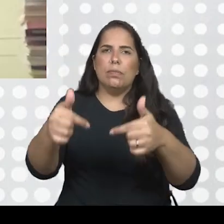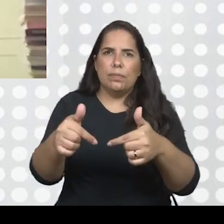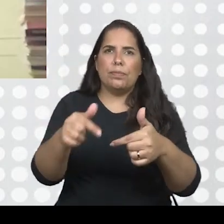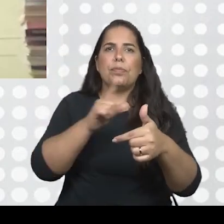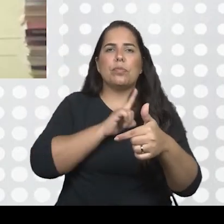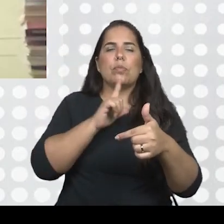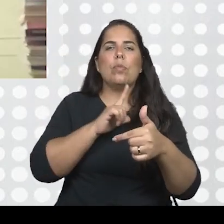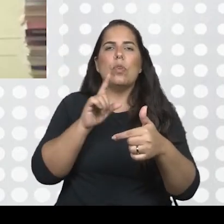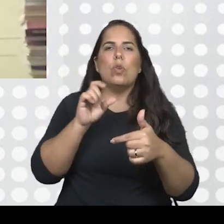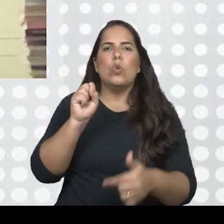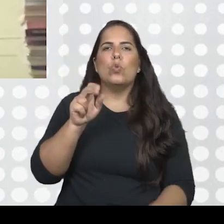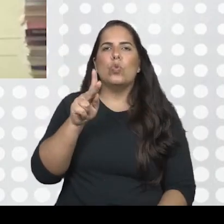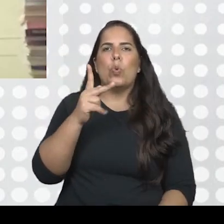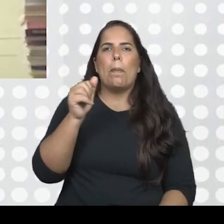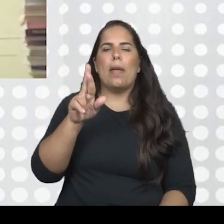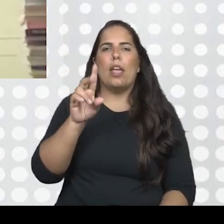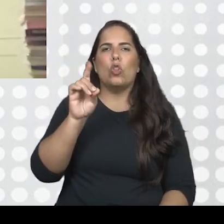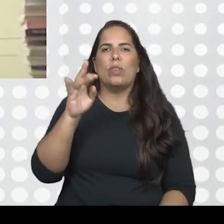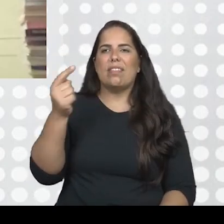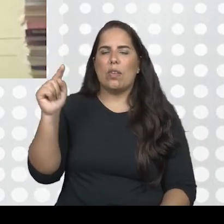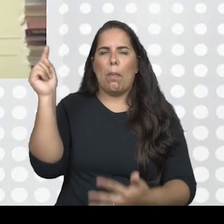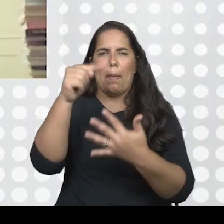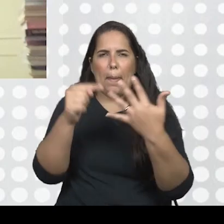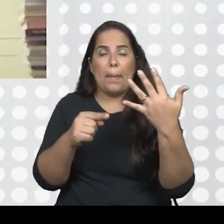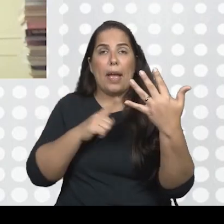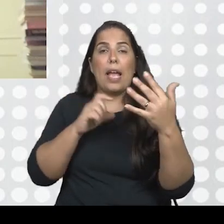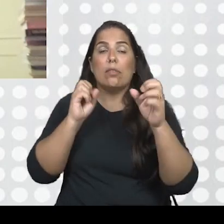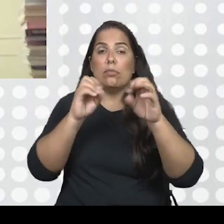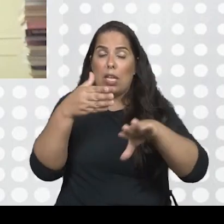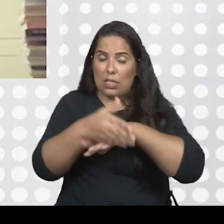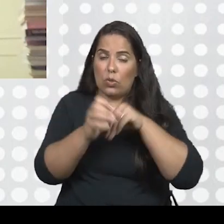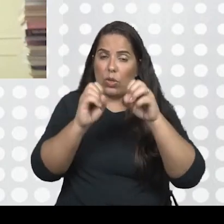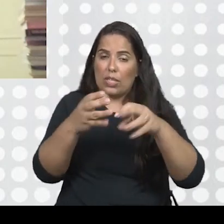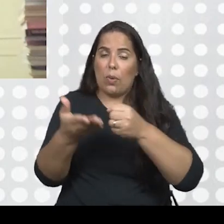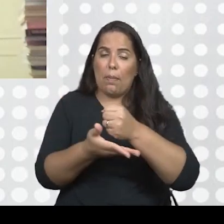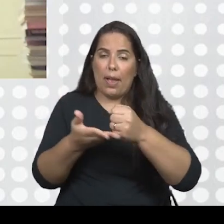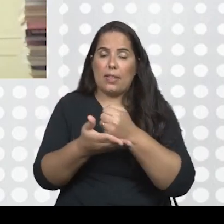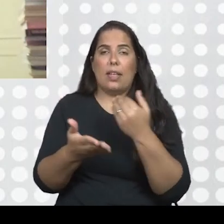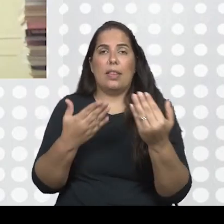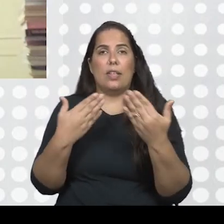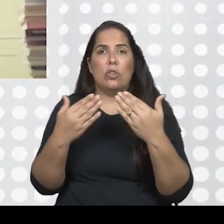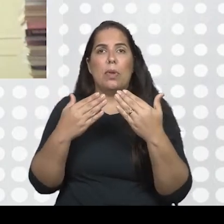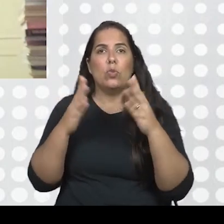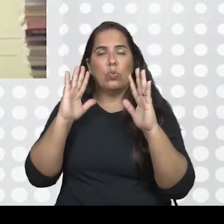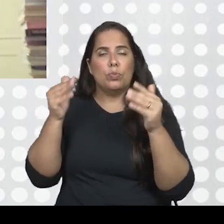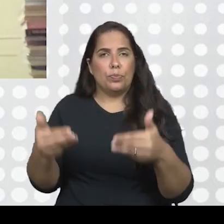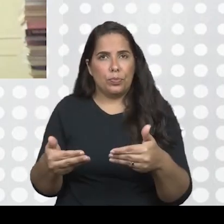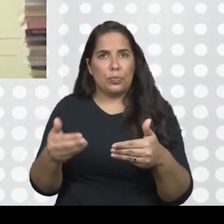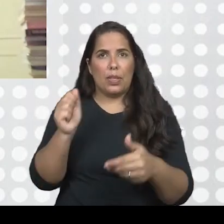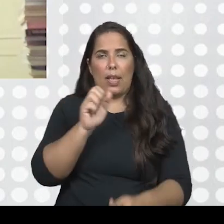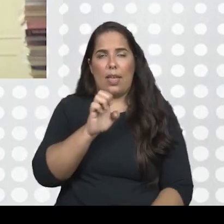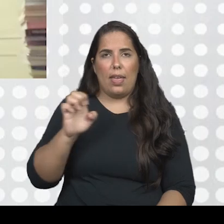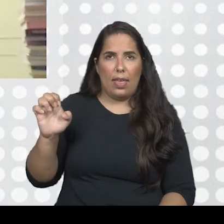ou superdotação, o acesso à educação básica e ao atendimento educacional especializado, o